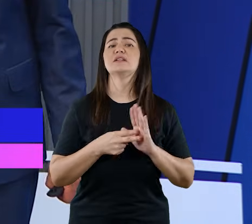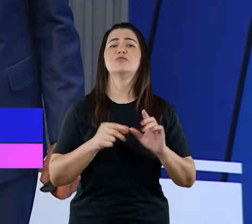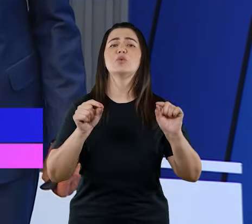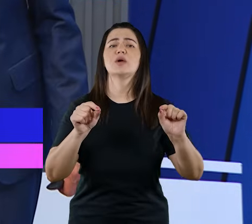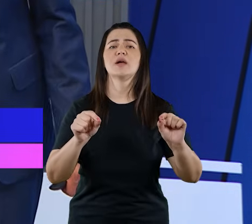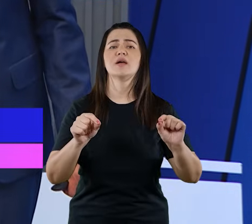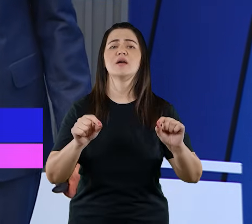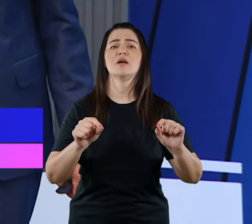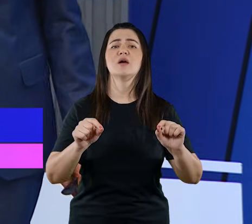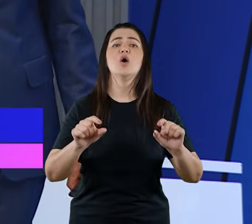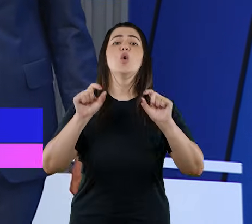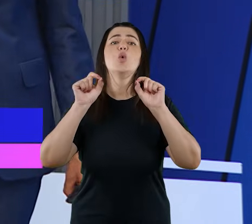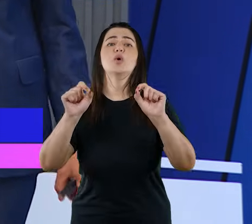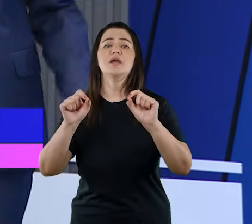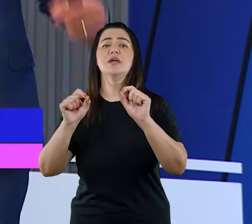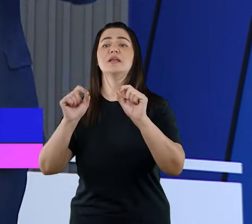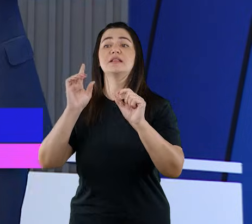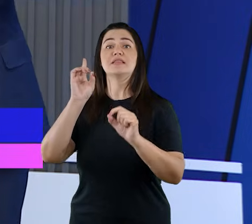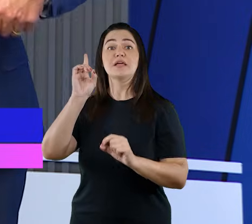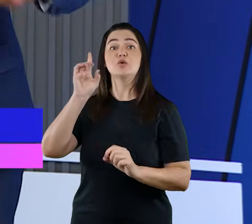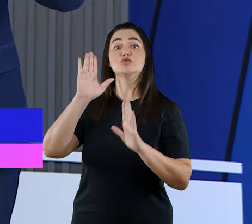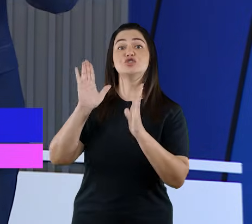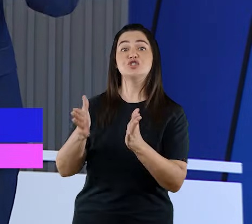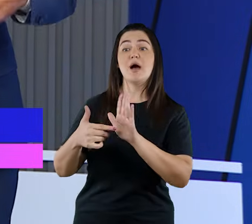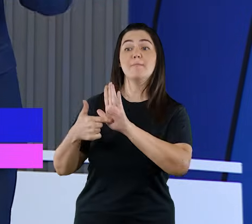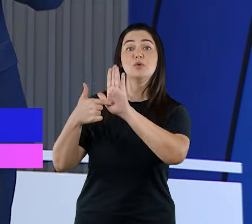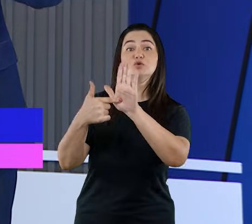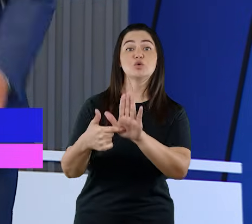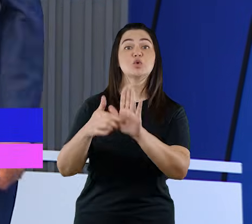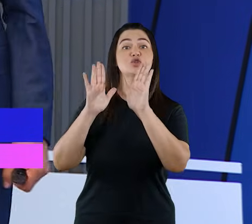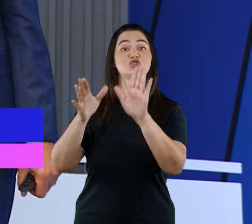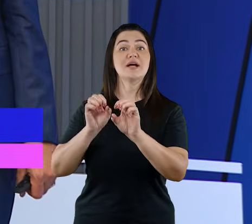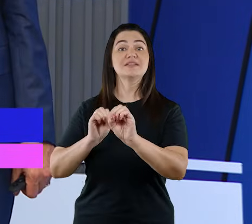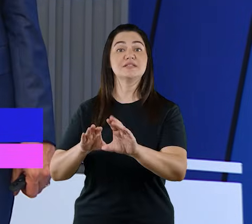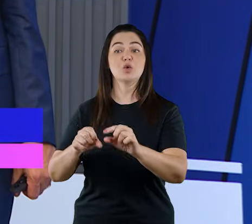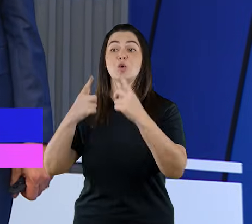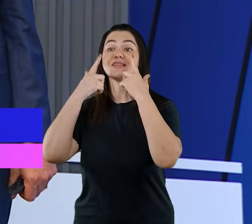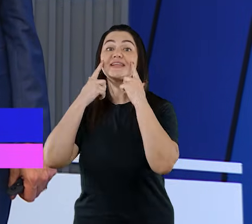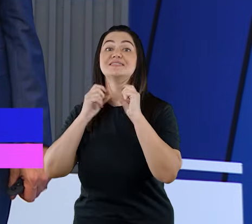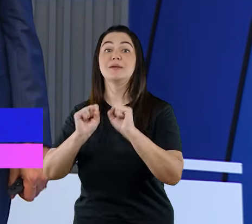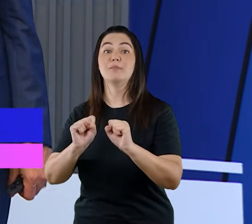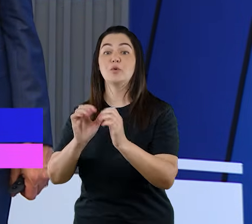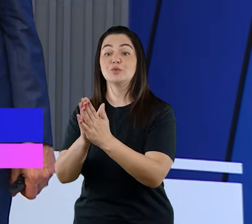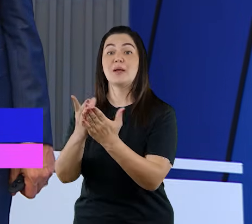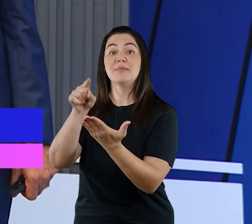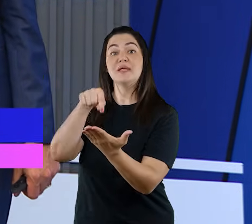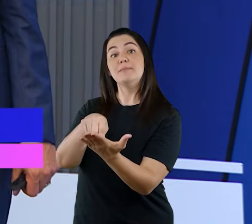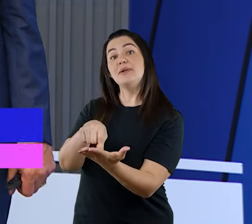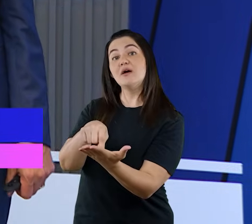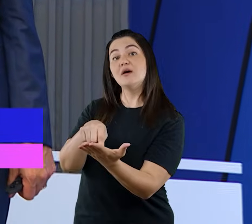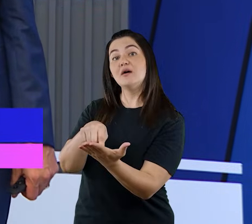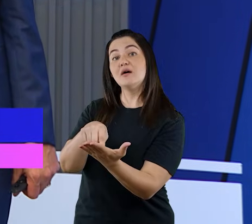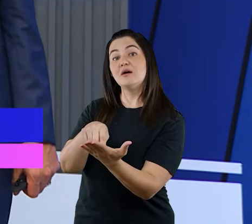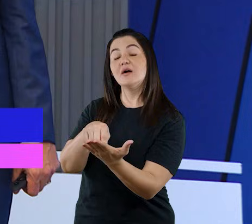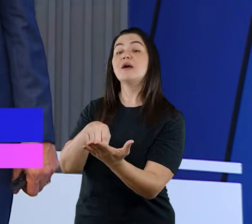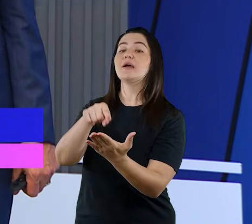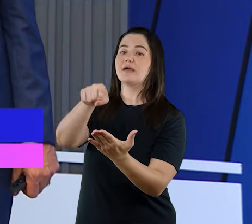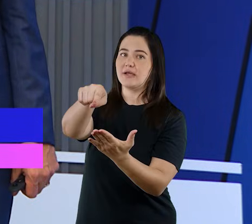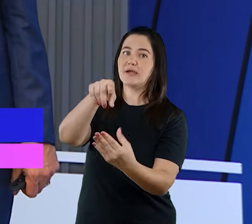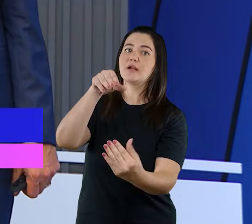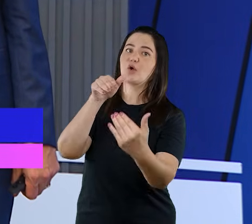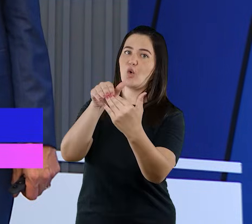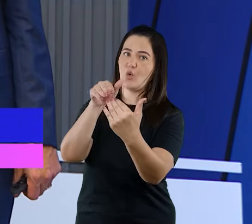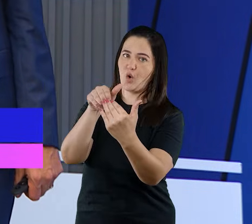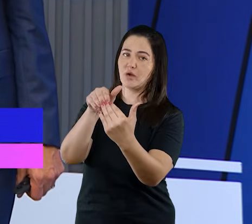que é que ele já nos ensinou? É assim que um profeta tem que falar. Tem que estar de acordo com o